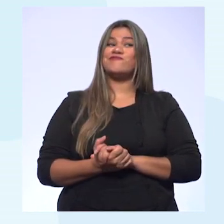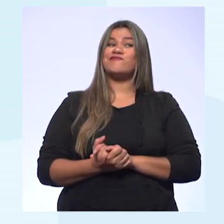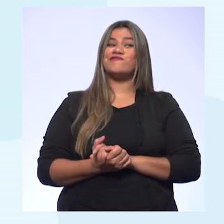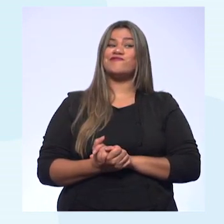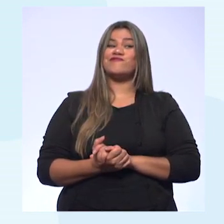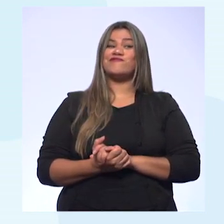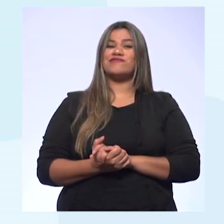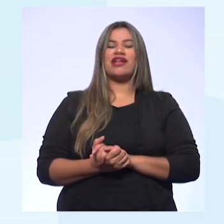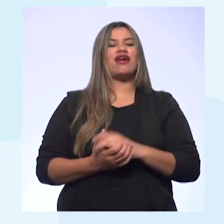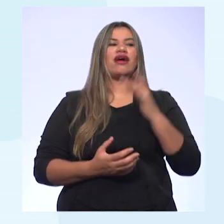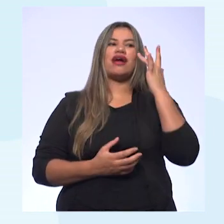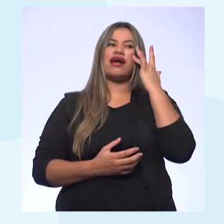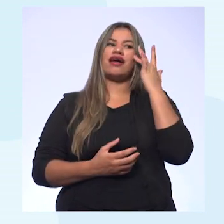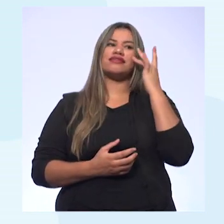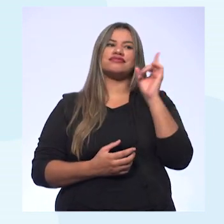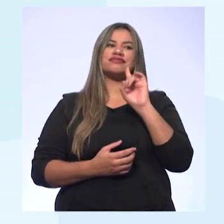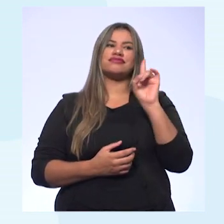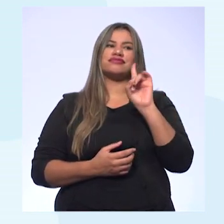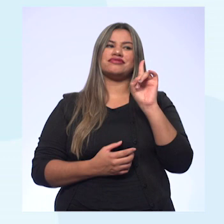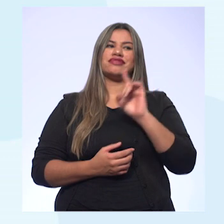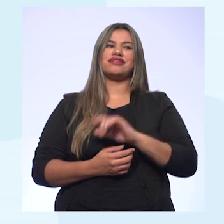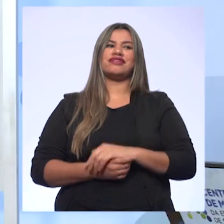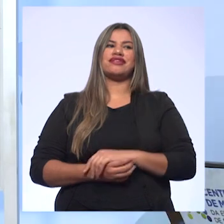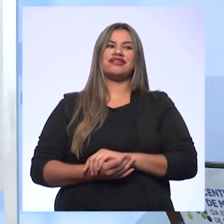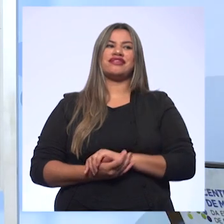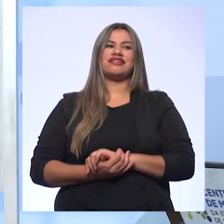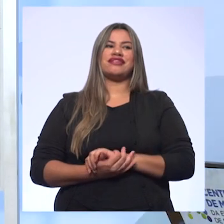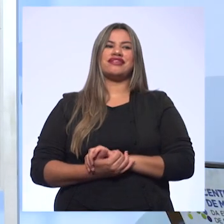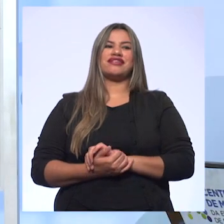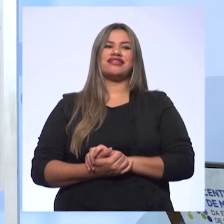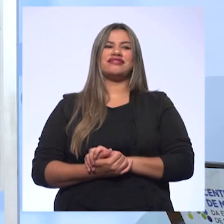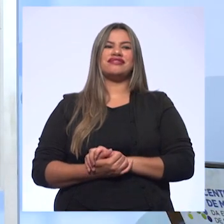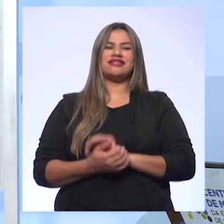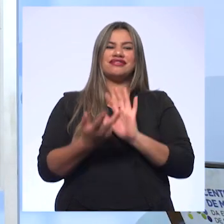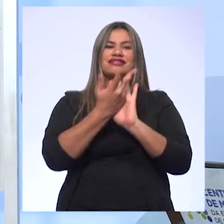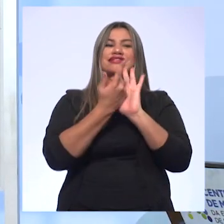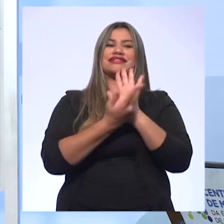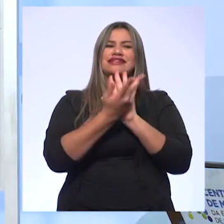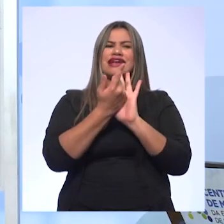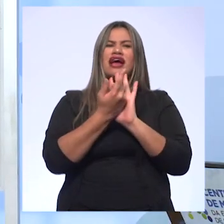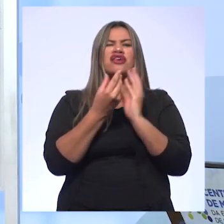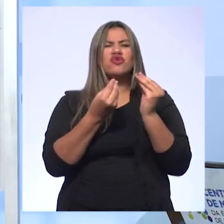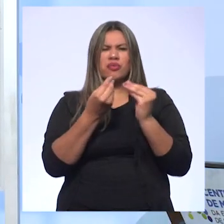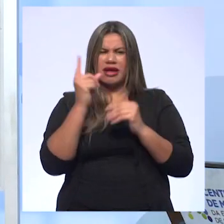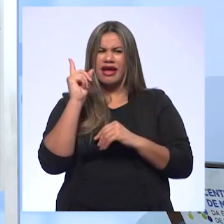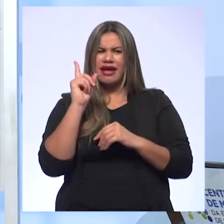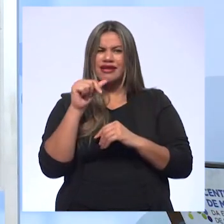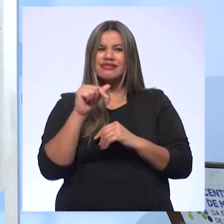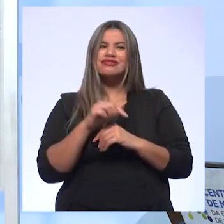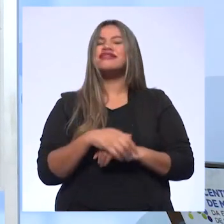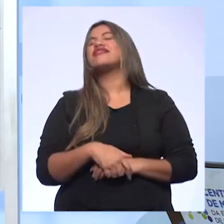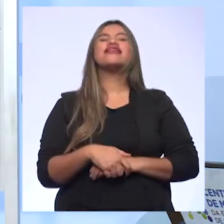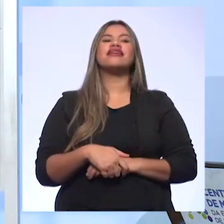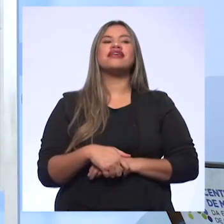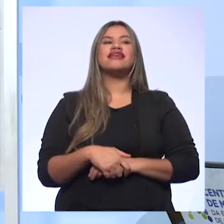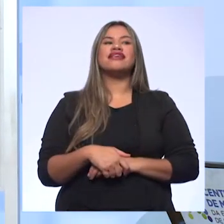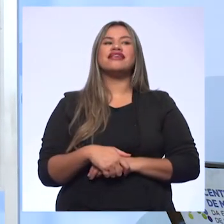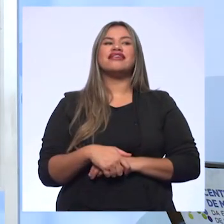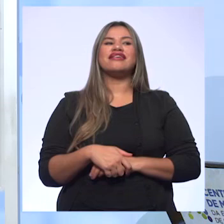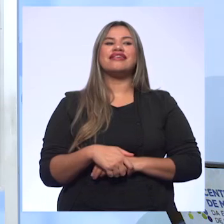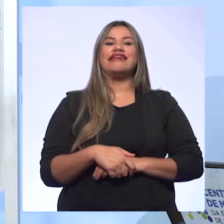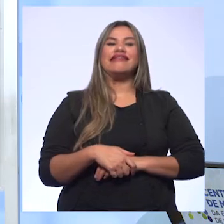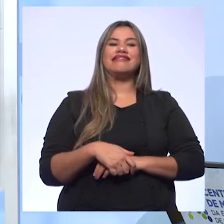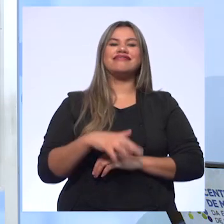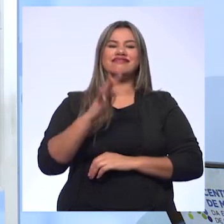Eu acho que não. Vou desenhar aqui uma forquinha aqui. É assim, né? A Fernanda colocou um A. Ixi,